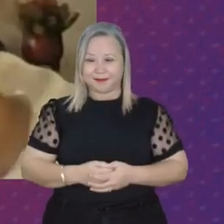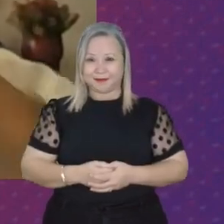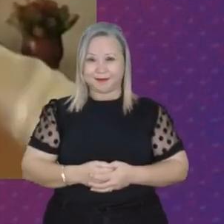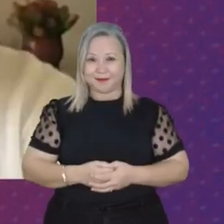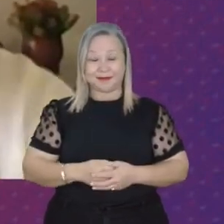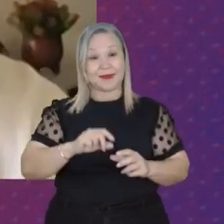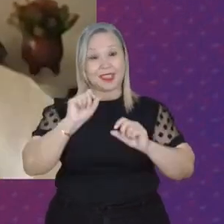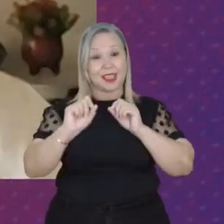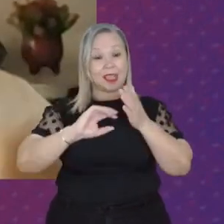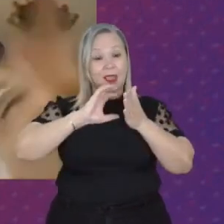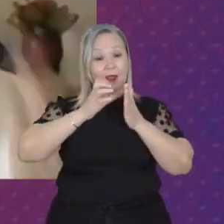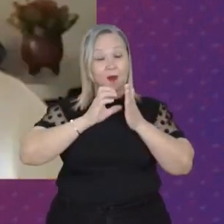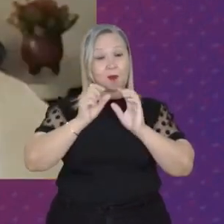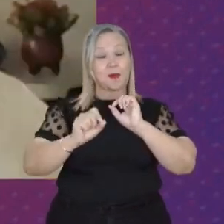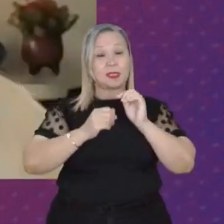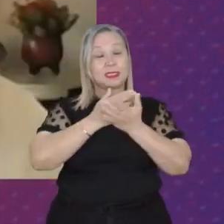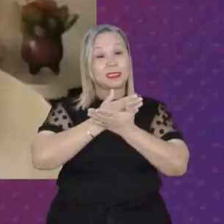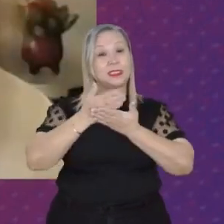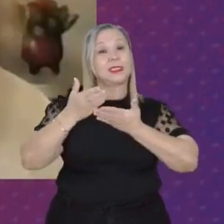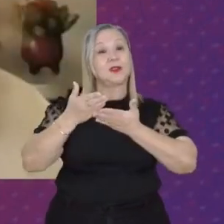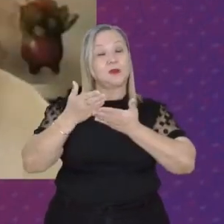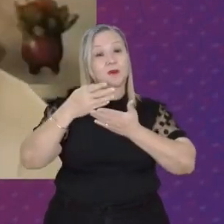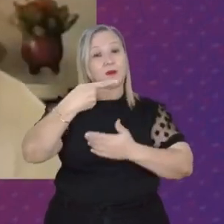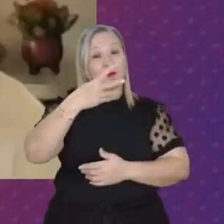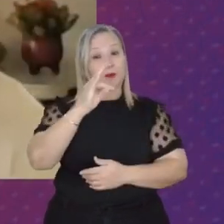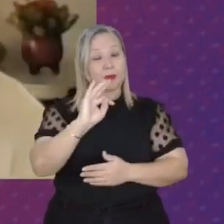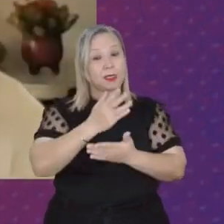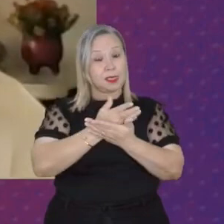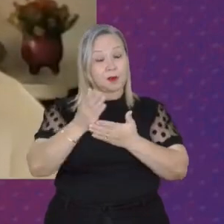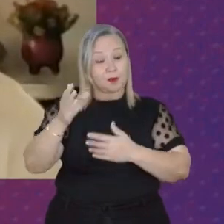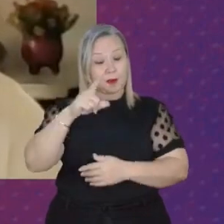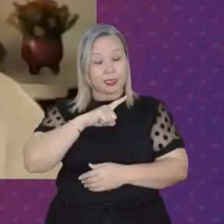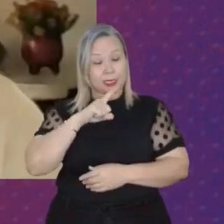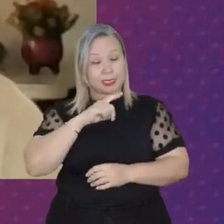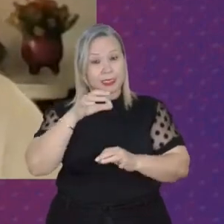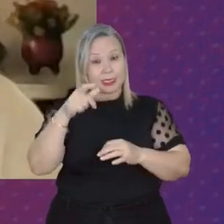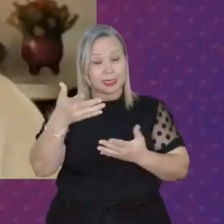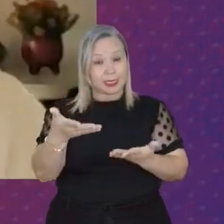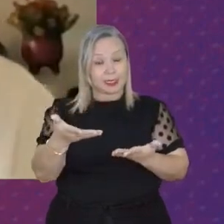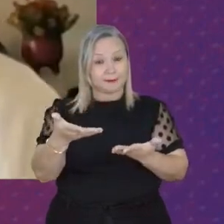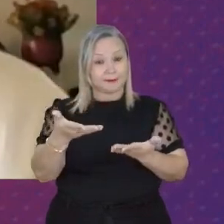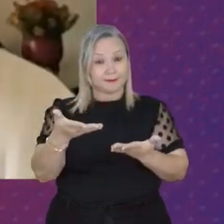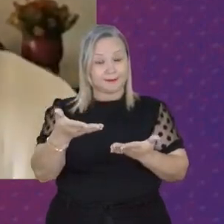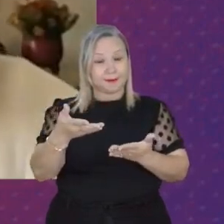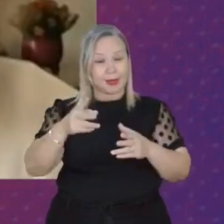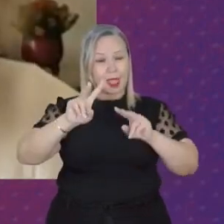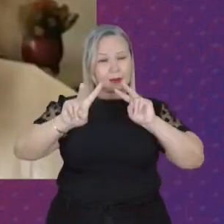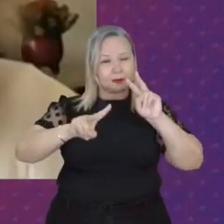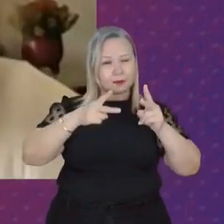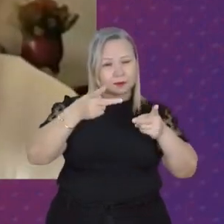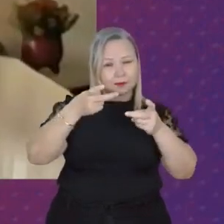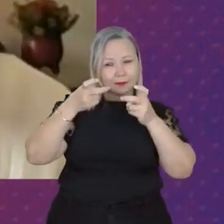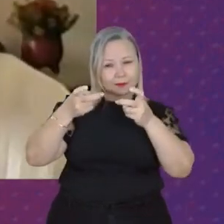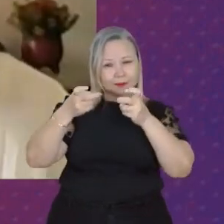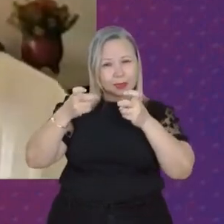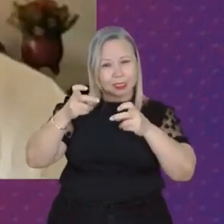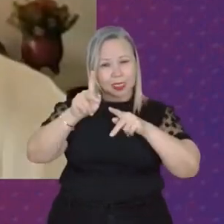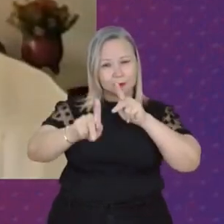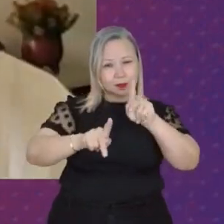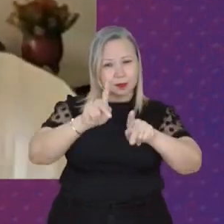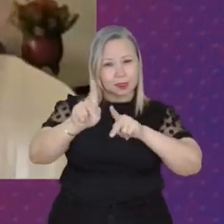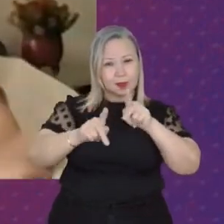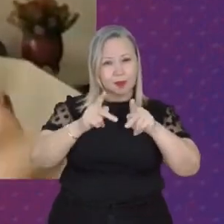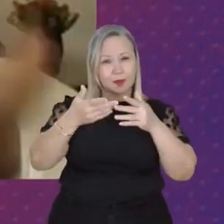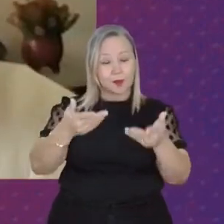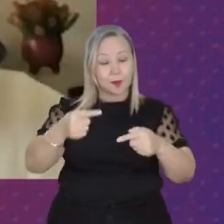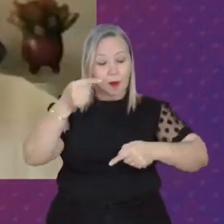que o partido, então, começa a ter uma visibilidade pública